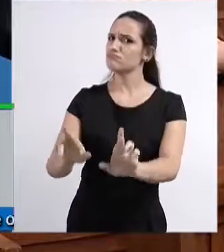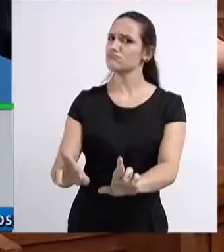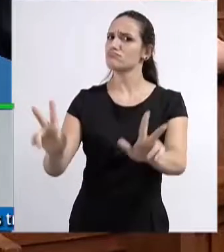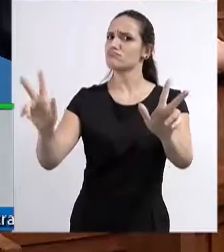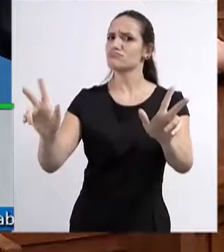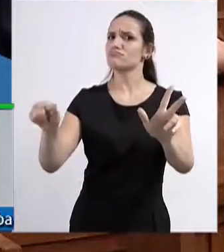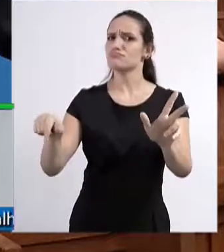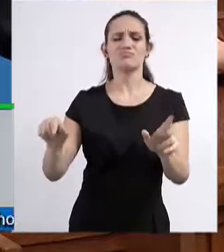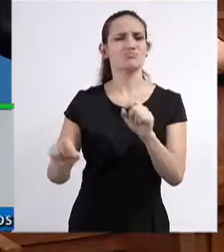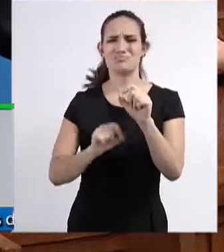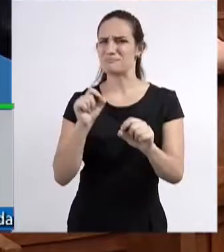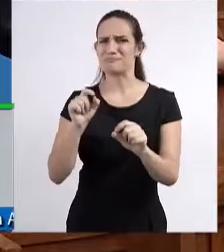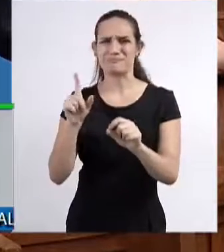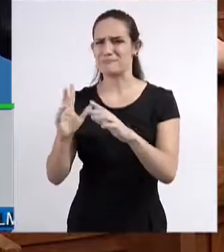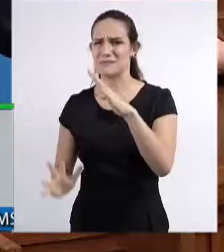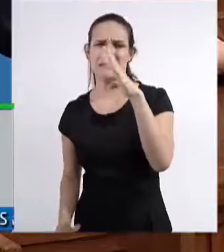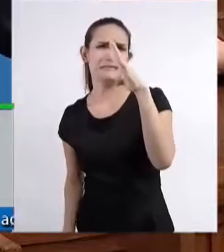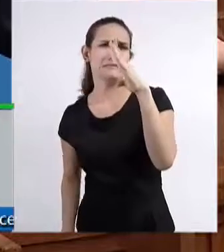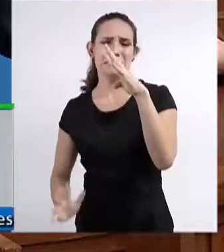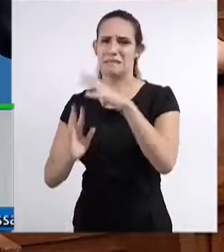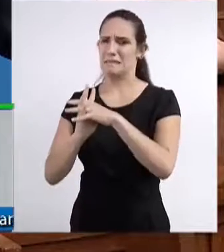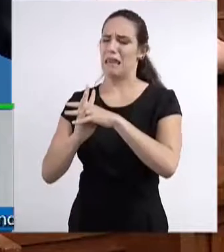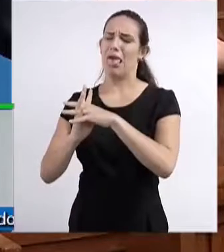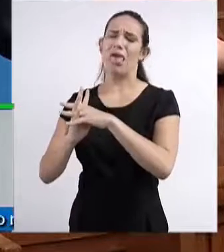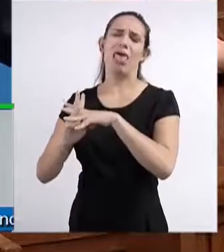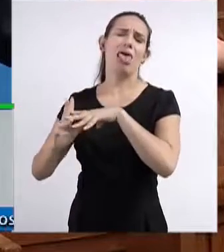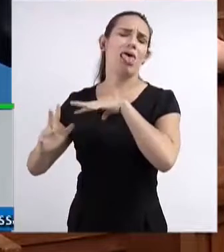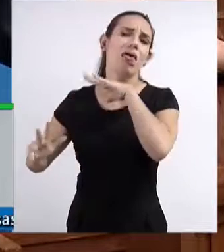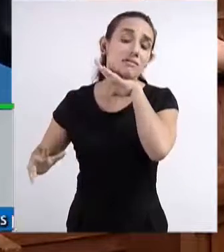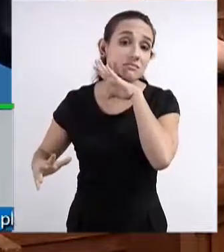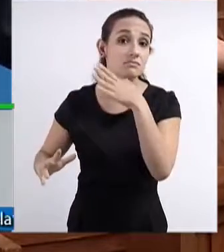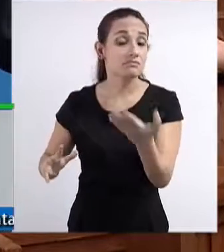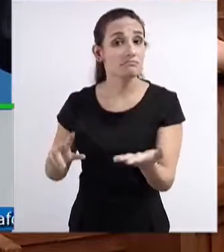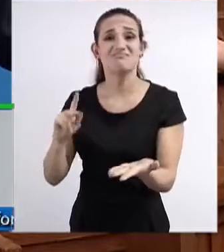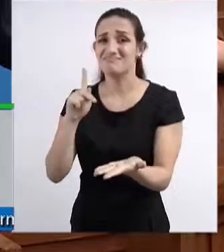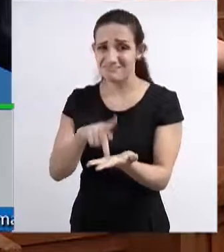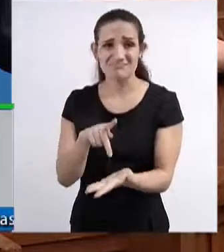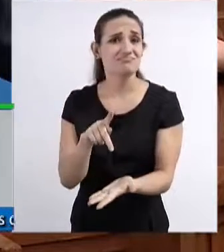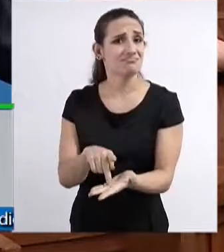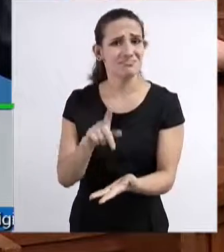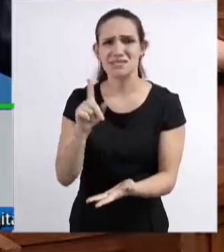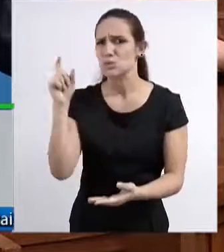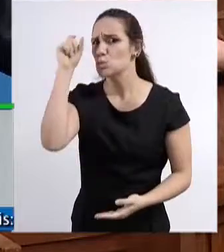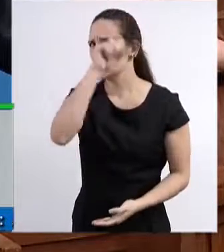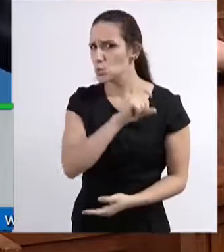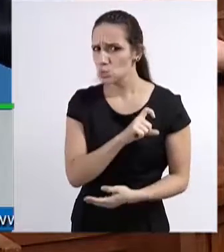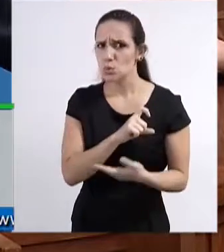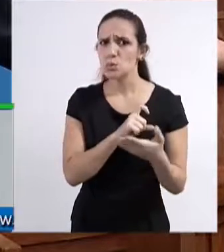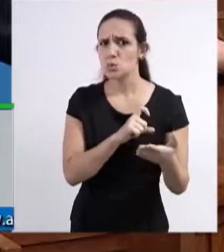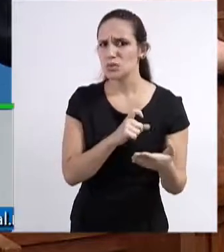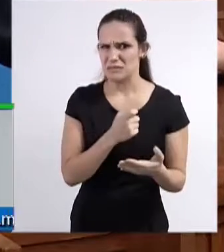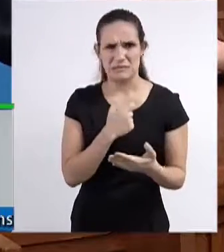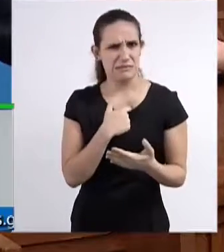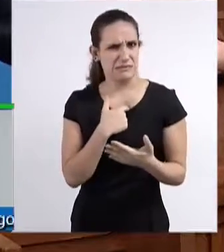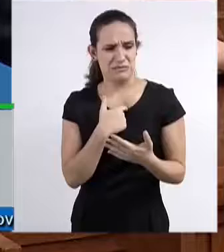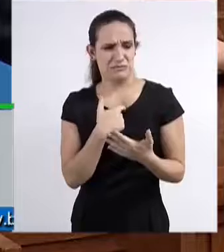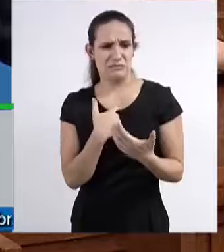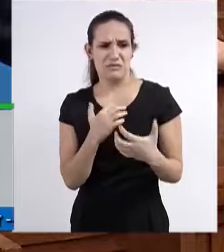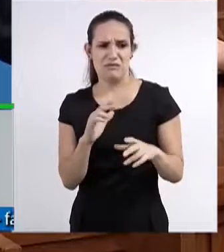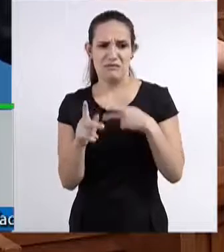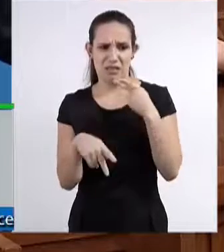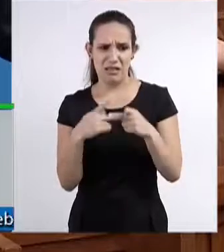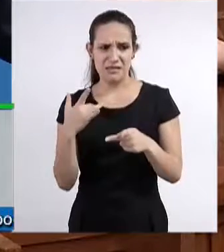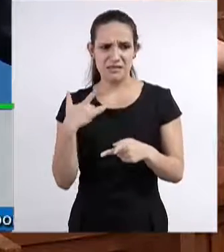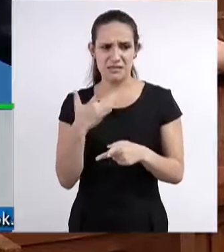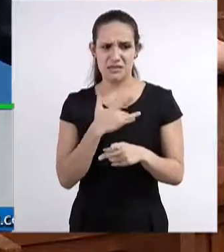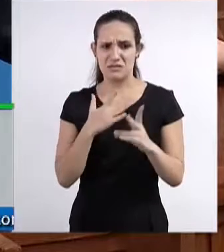situação extremamente degradante, uma situação extremamente difícil. Eu não ousaria dizer que a saúde